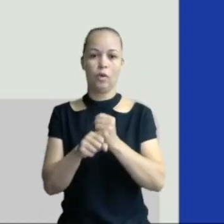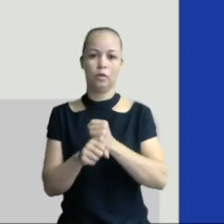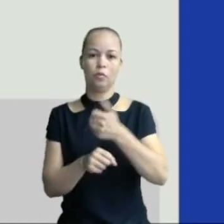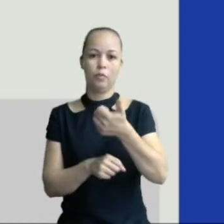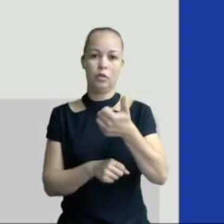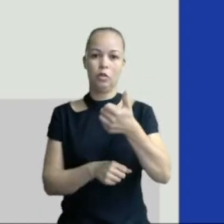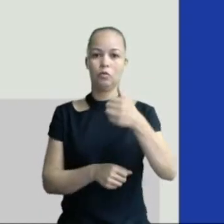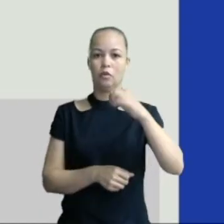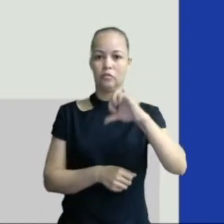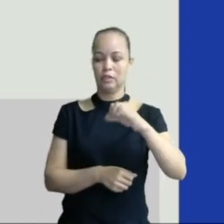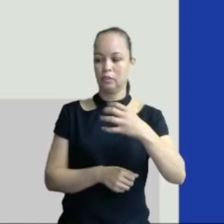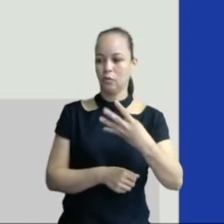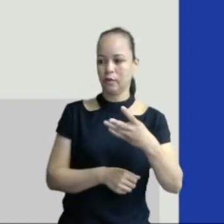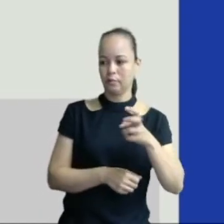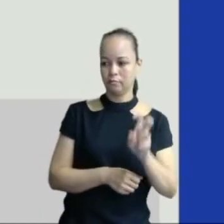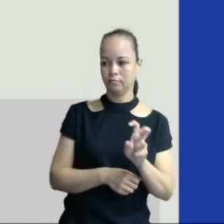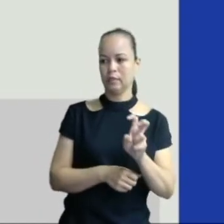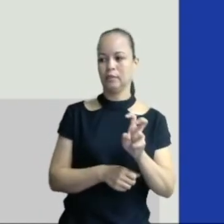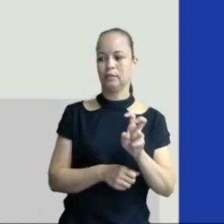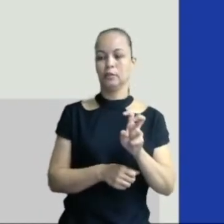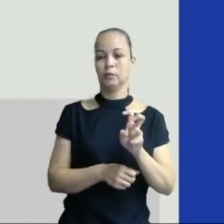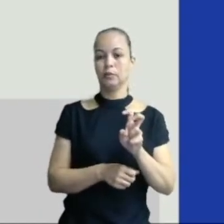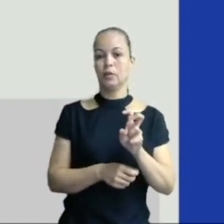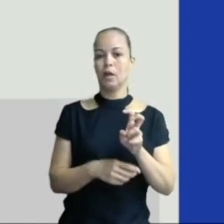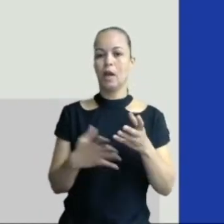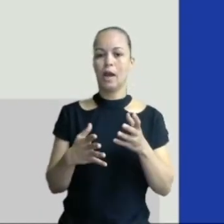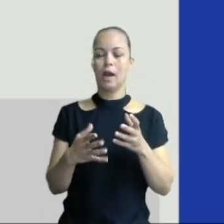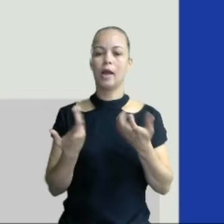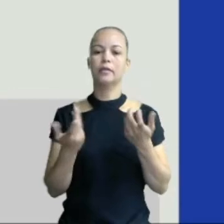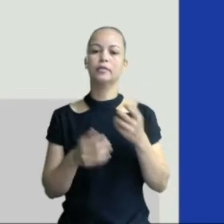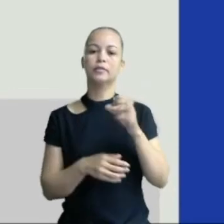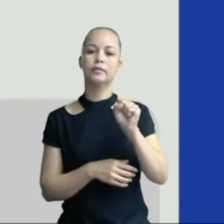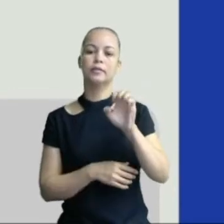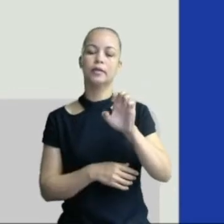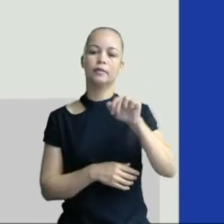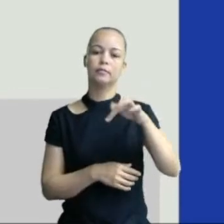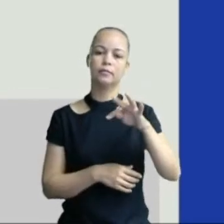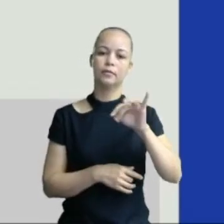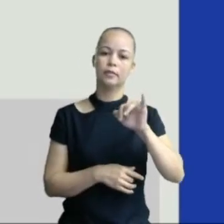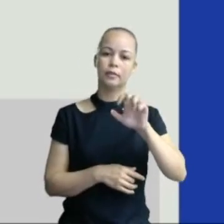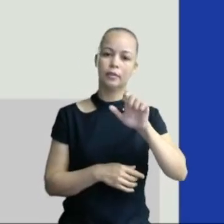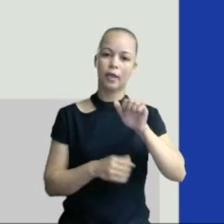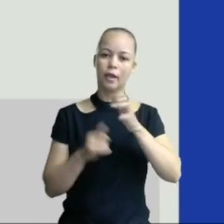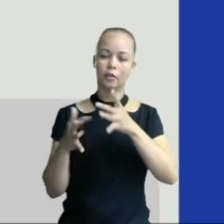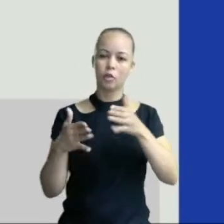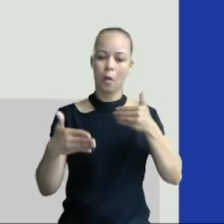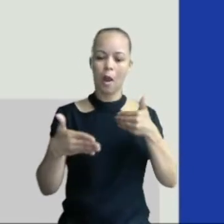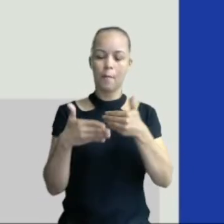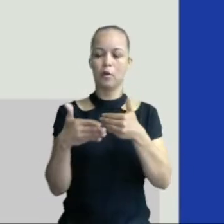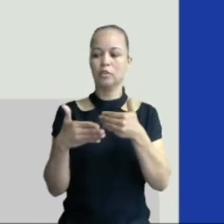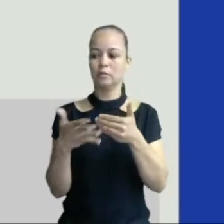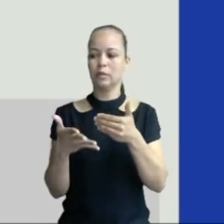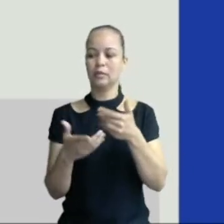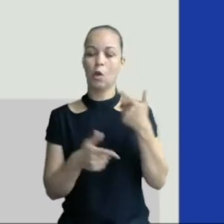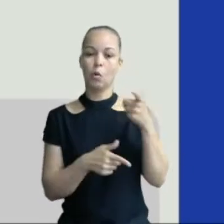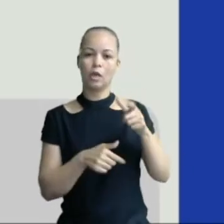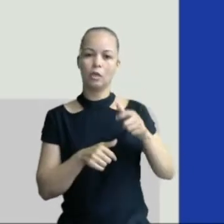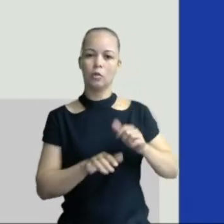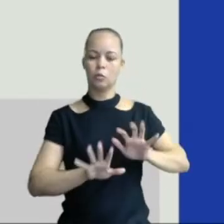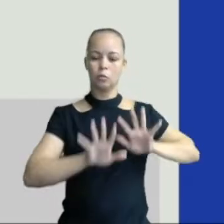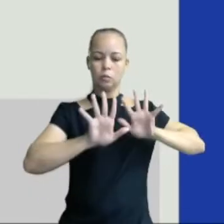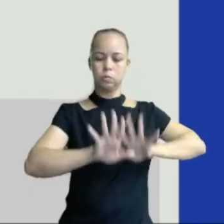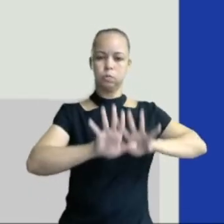1945, as sentinelas brasileiras anunciaram a aproximação das modernas